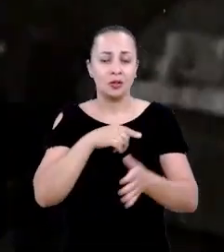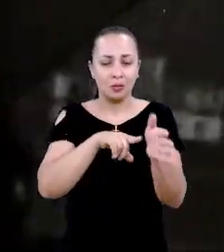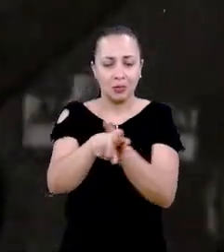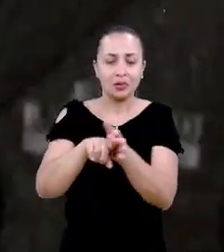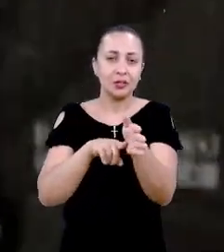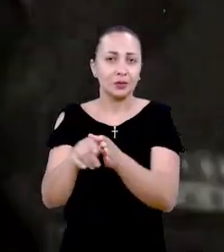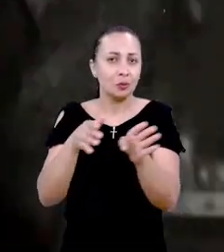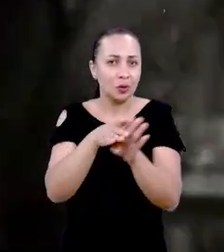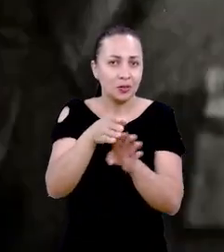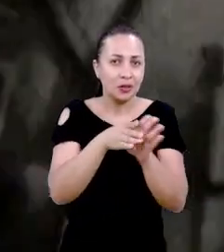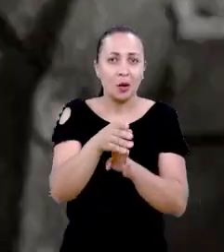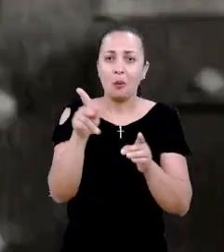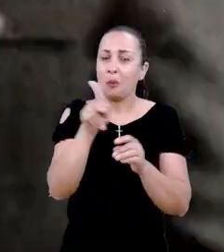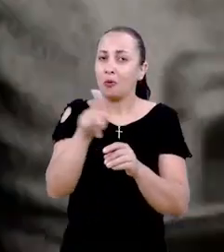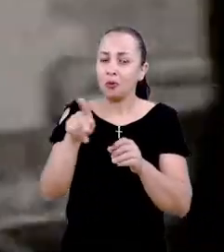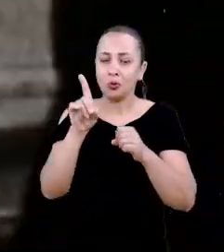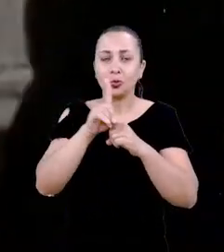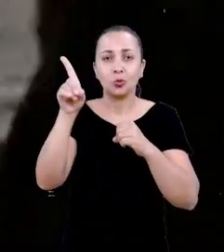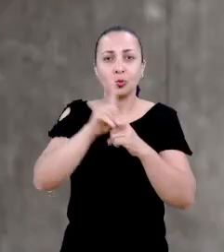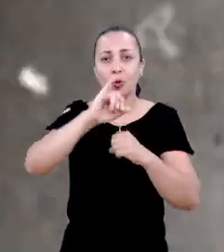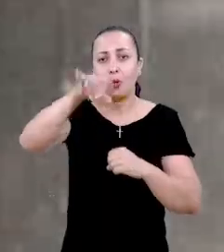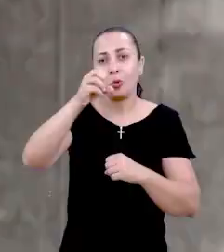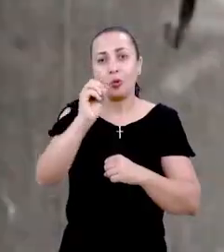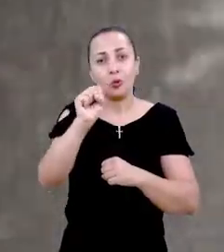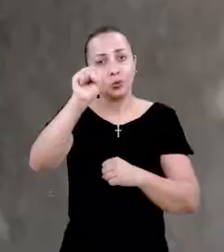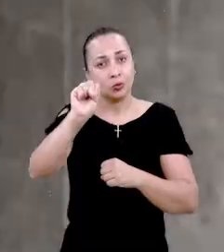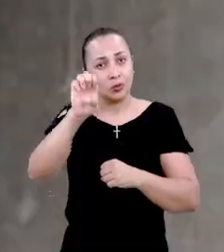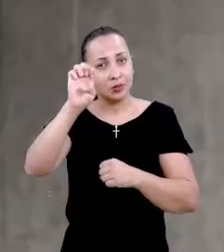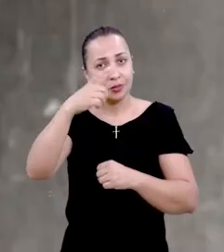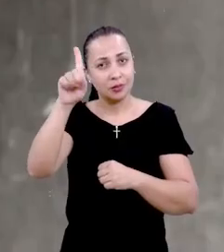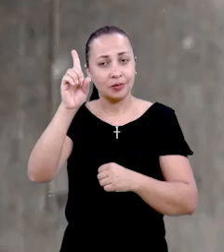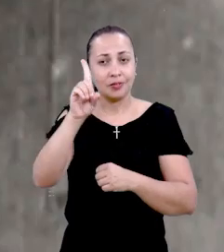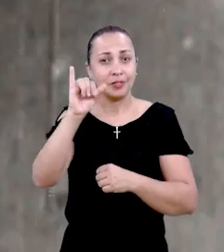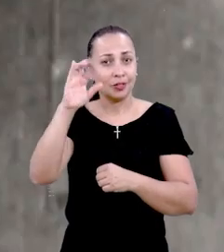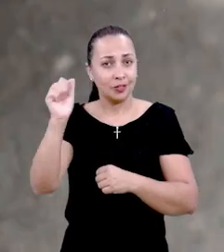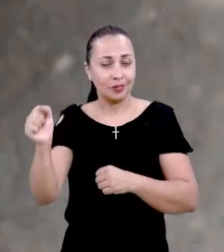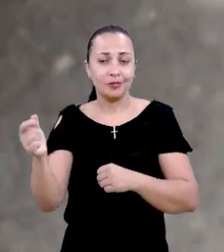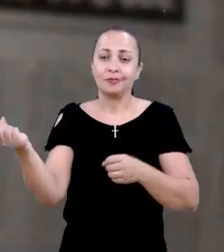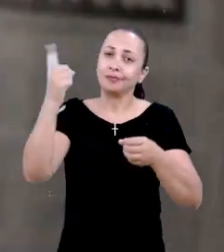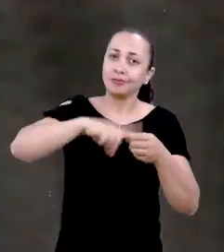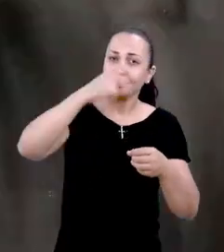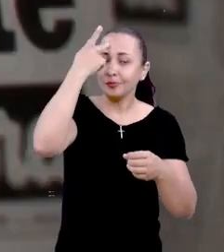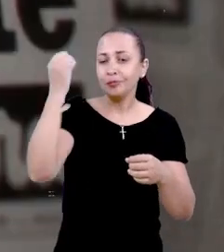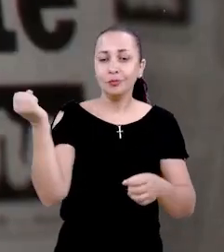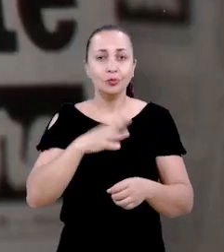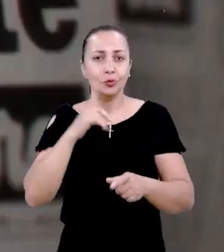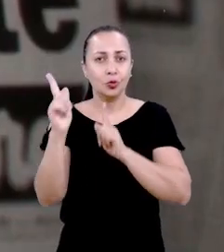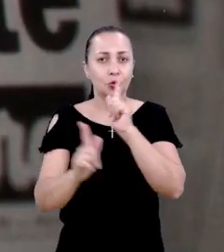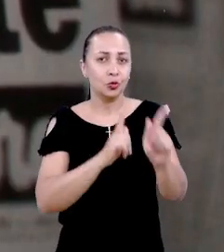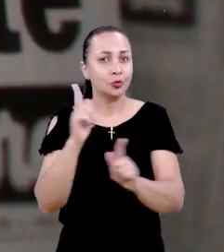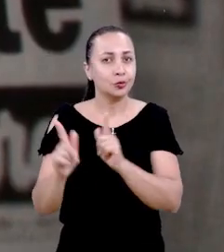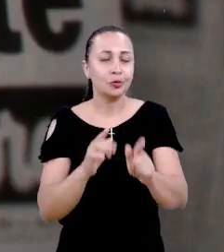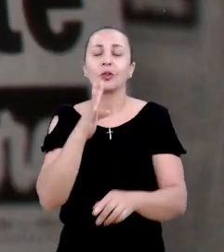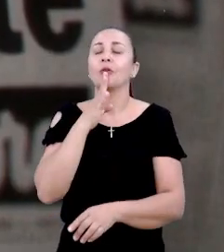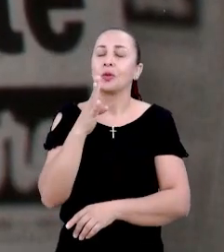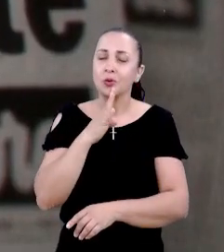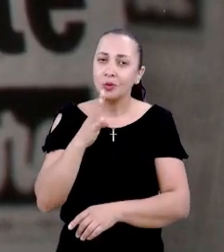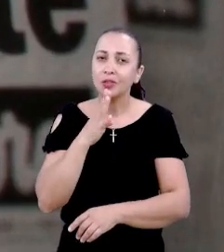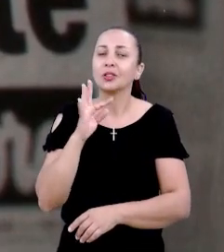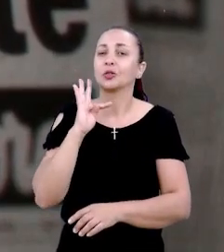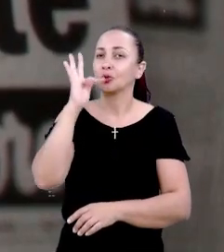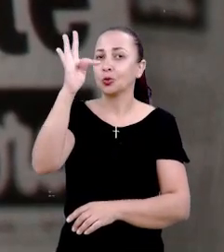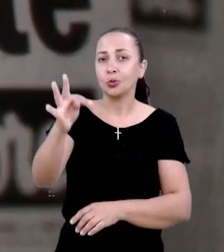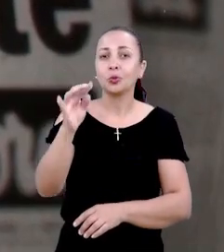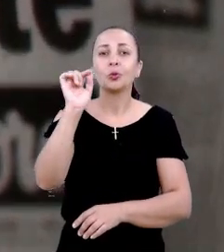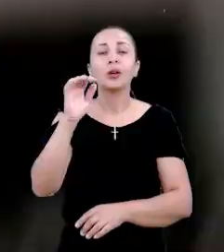de fato o que aconteceu e entender que mesmo essa questão da história e da memória,